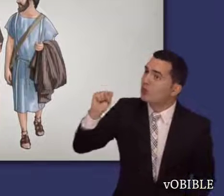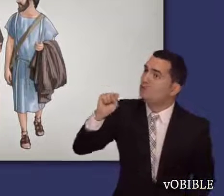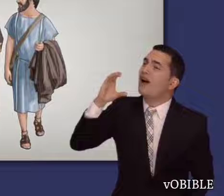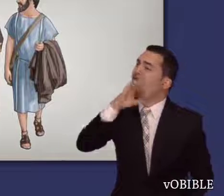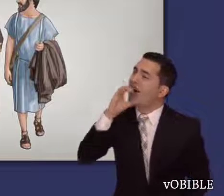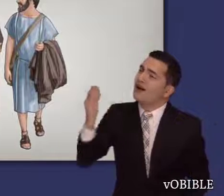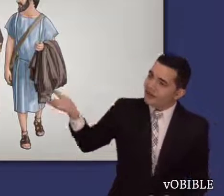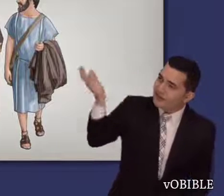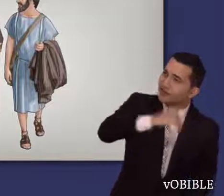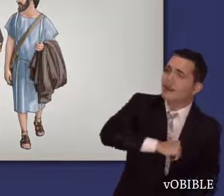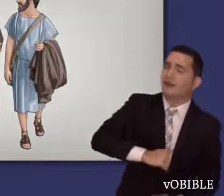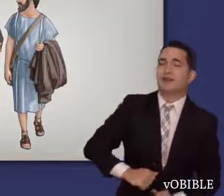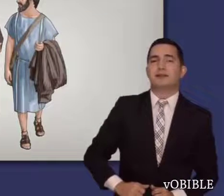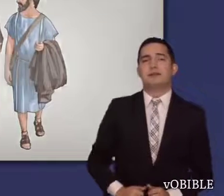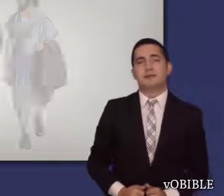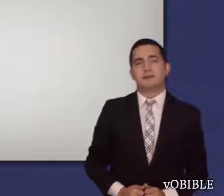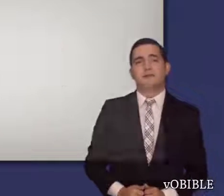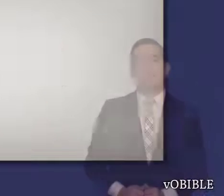trazer Marcos junto com ele.